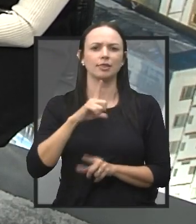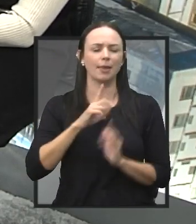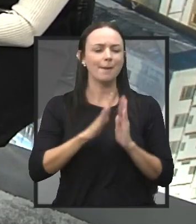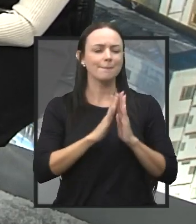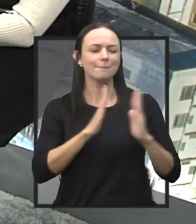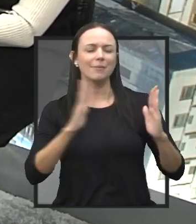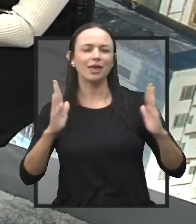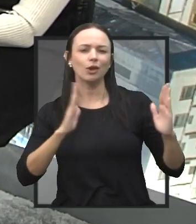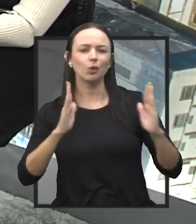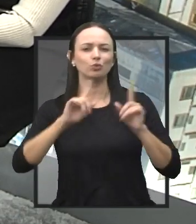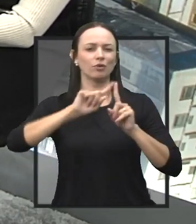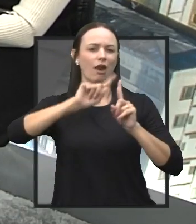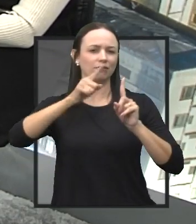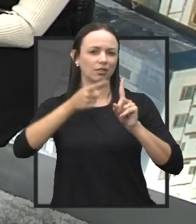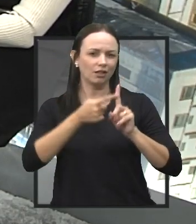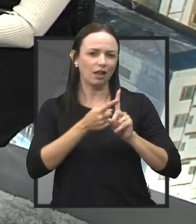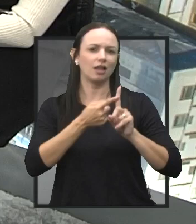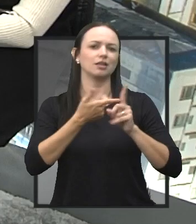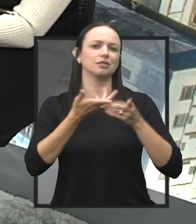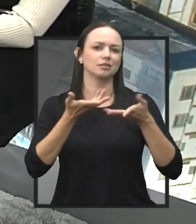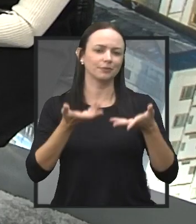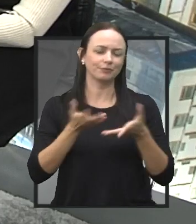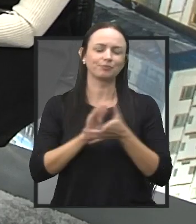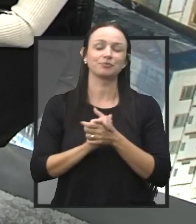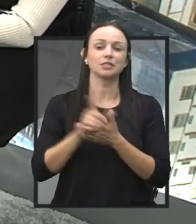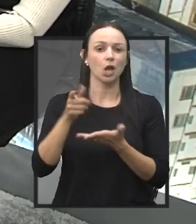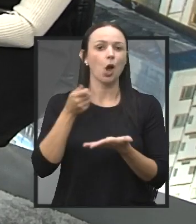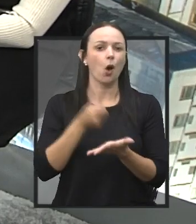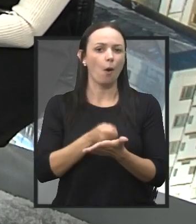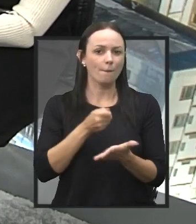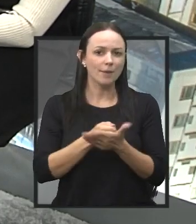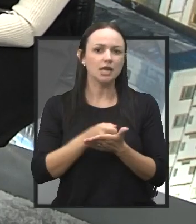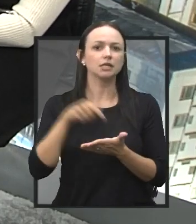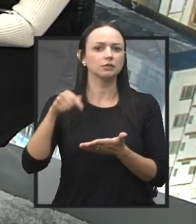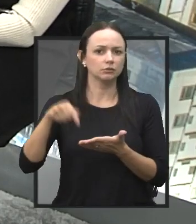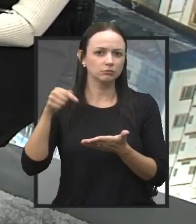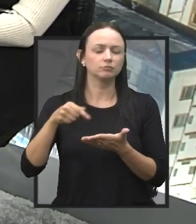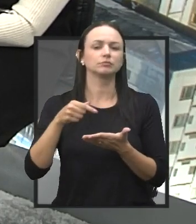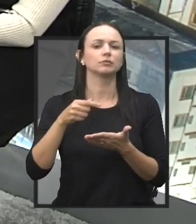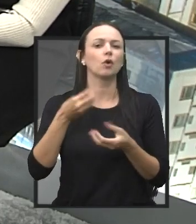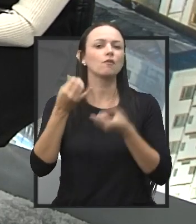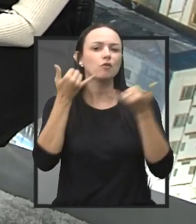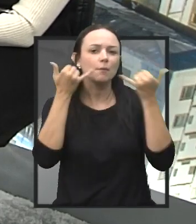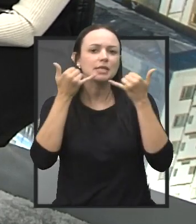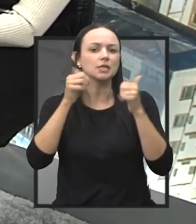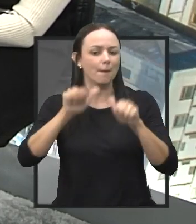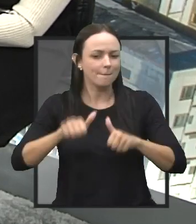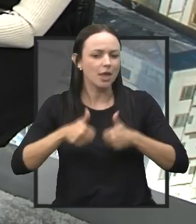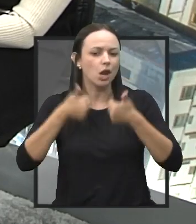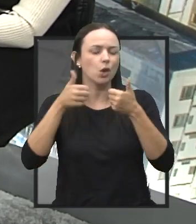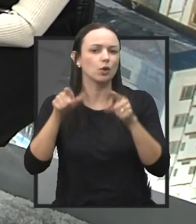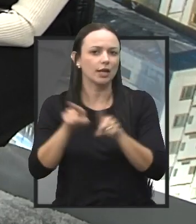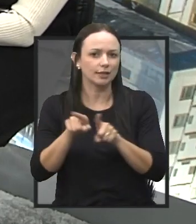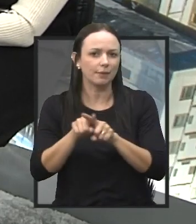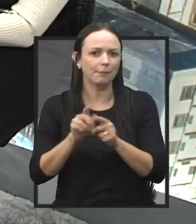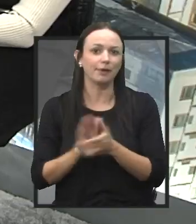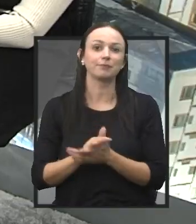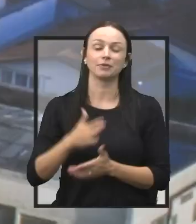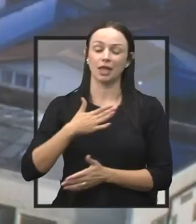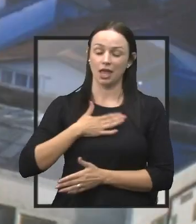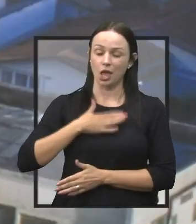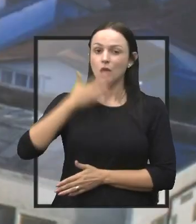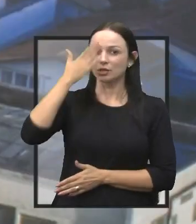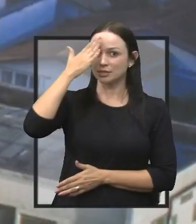gestacional e, claro, está cobrando do município informações e melhorias sobre esse tema. Eu sei das dificuldades e